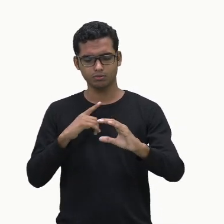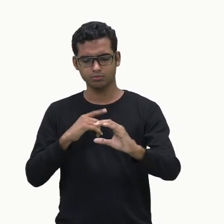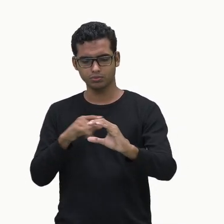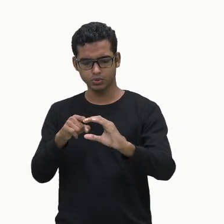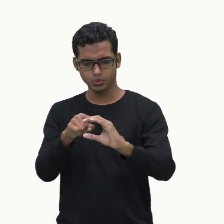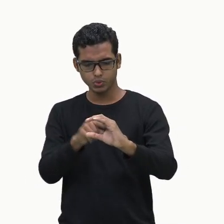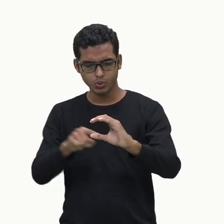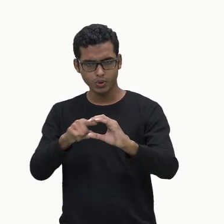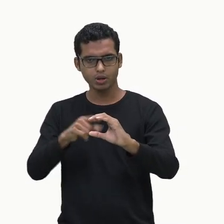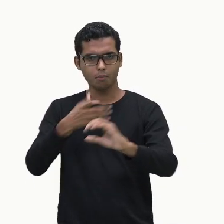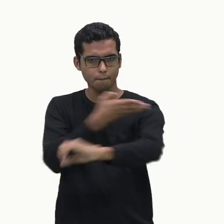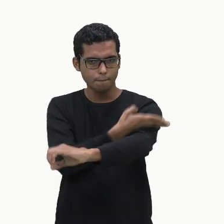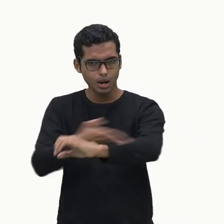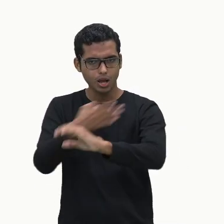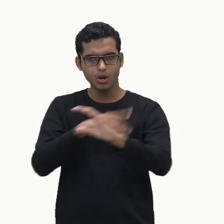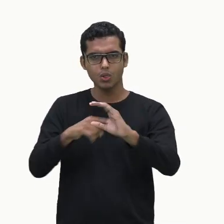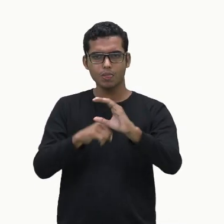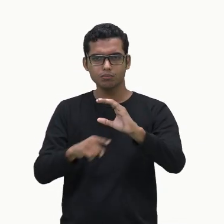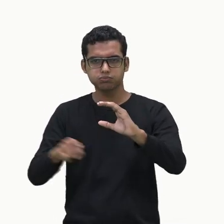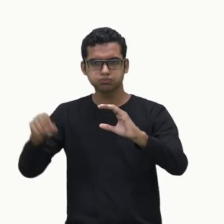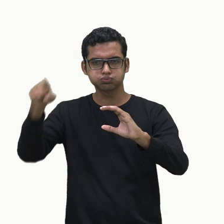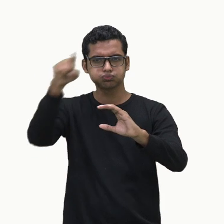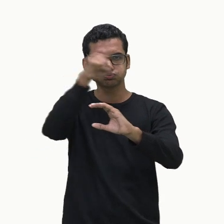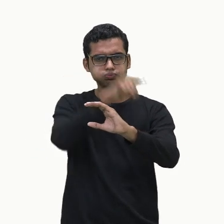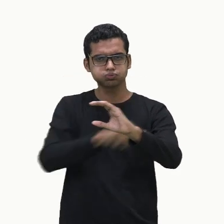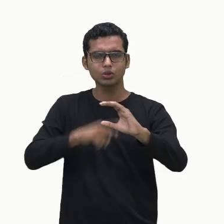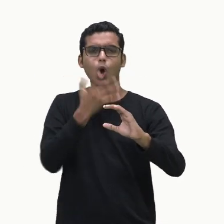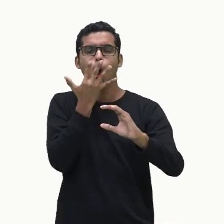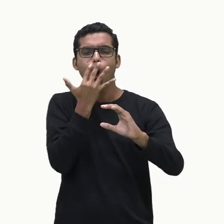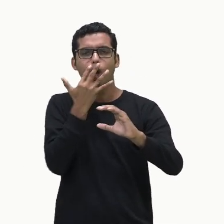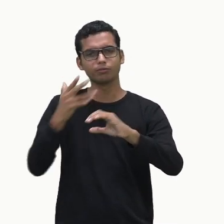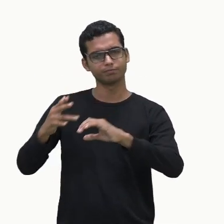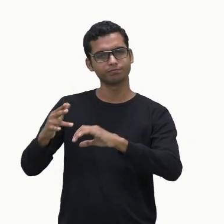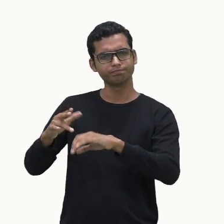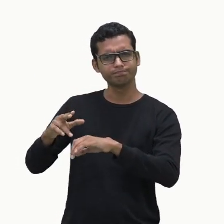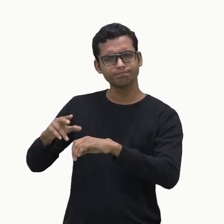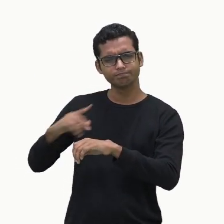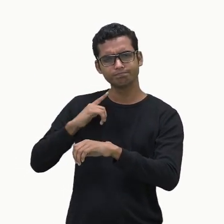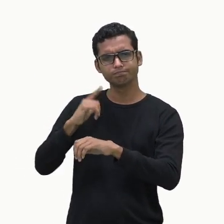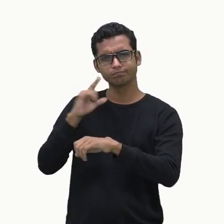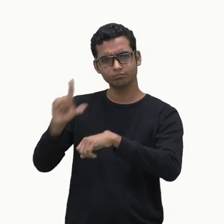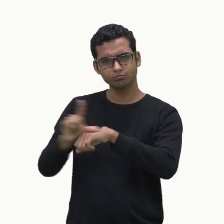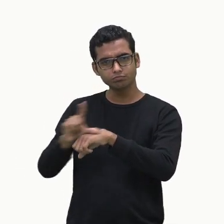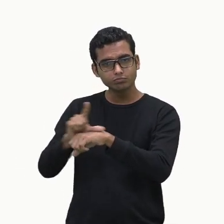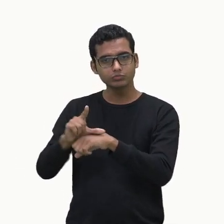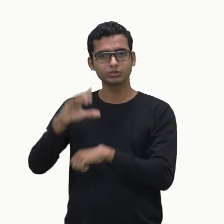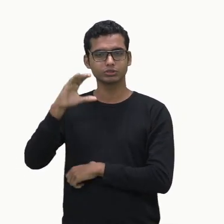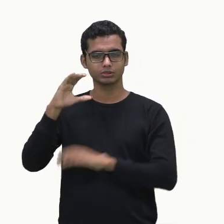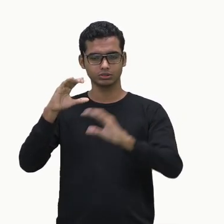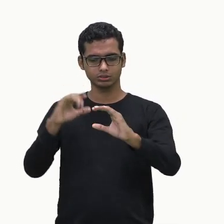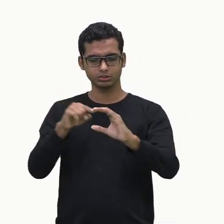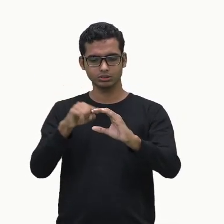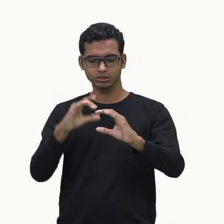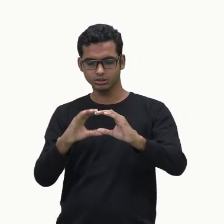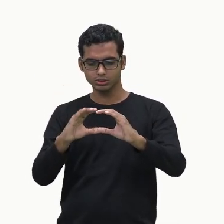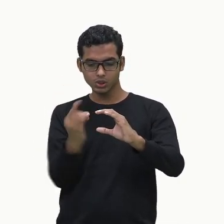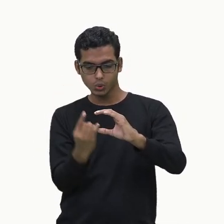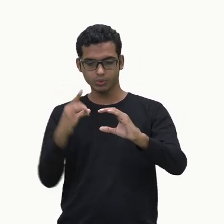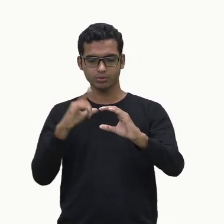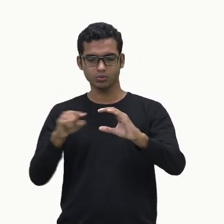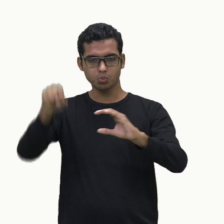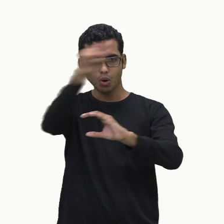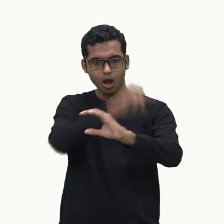como é o nosso caso, delimitada aí pelas circunferências C1 e C2, é exatamente a diferença entre as áreas dos círculos de